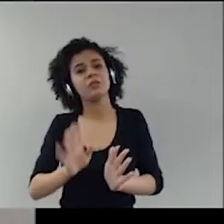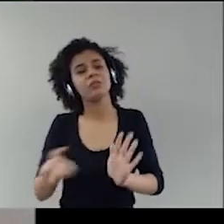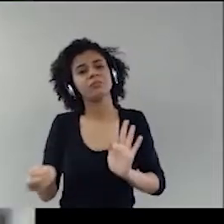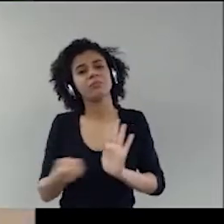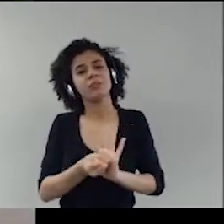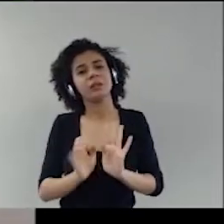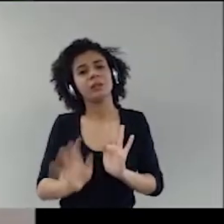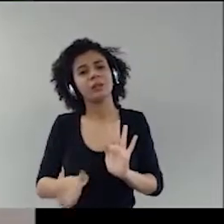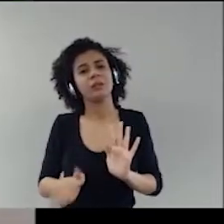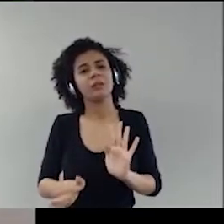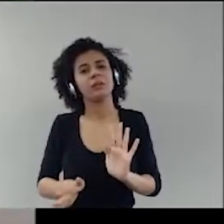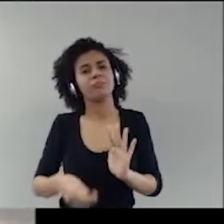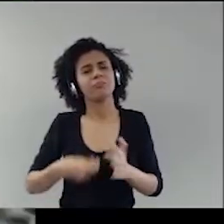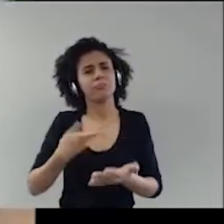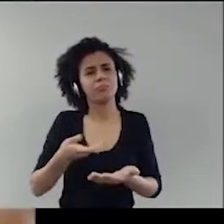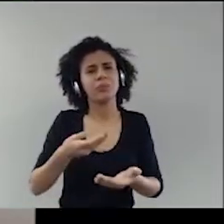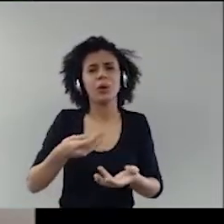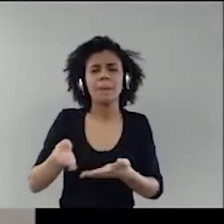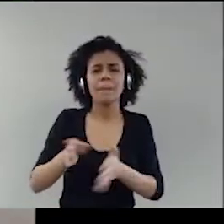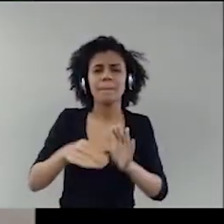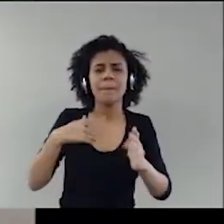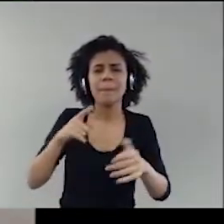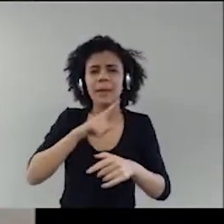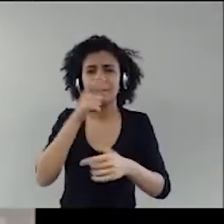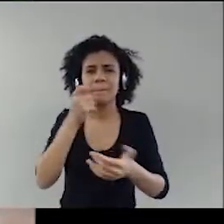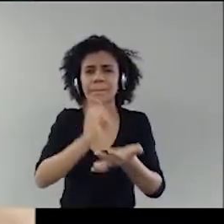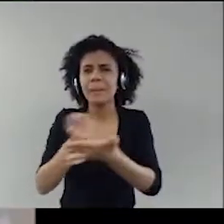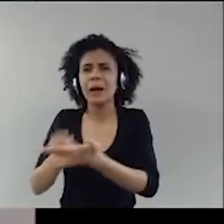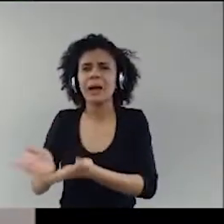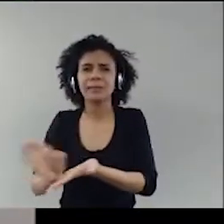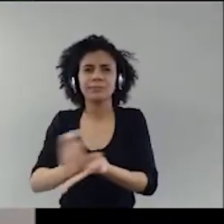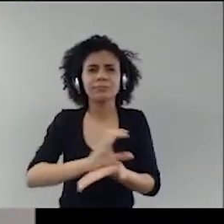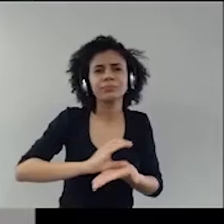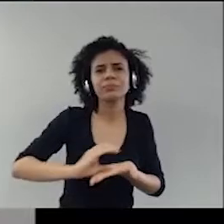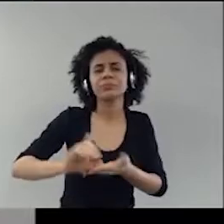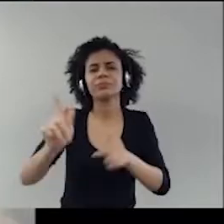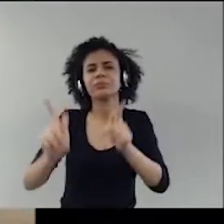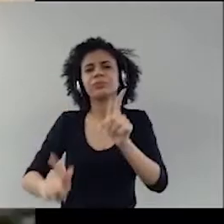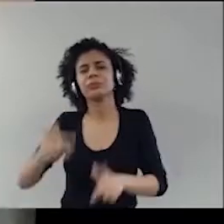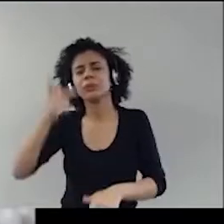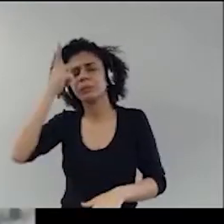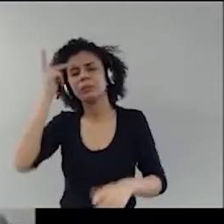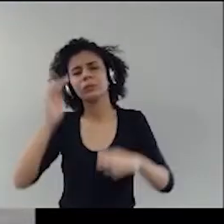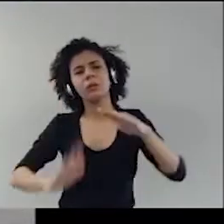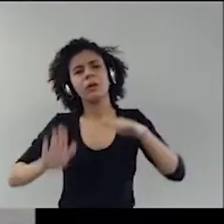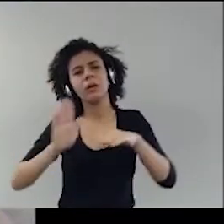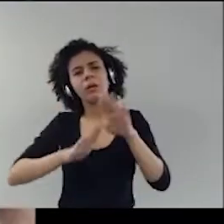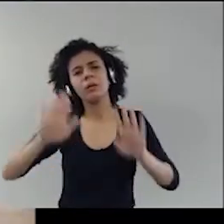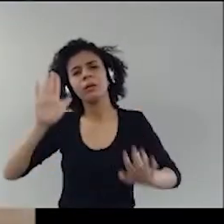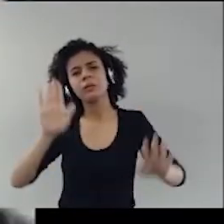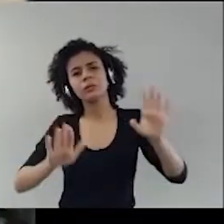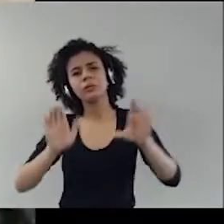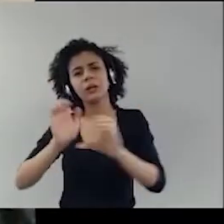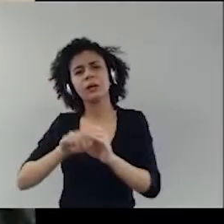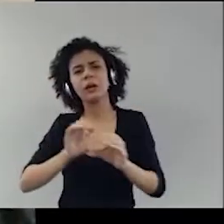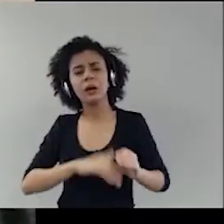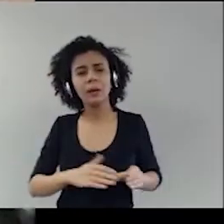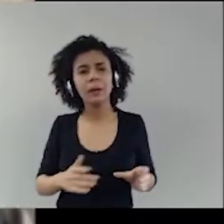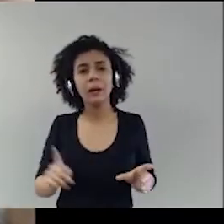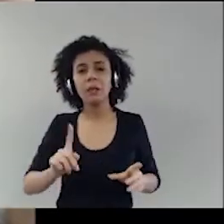consolidada, com prestações de contas, com prazos para gestores, especialmente em eleições municipais, não contraírem novas